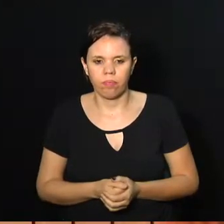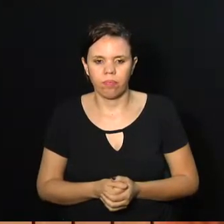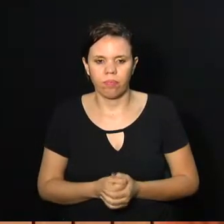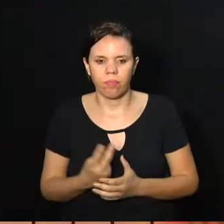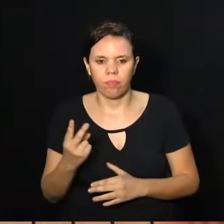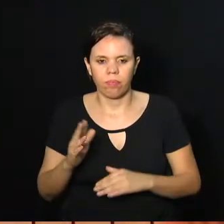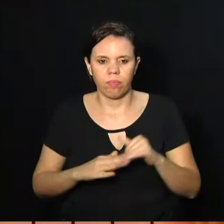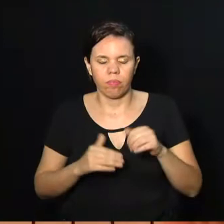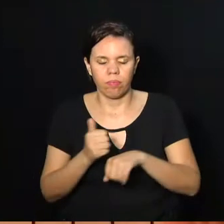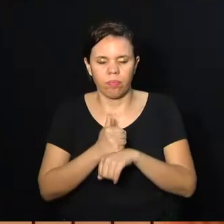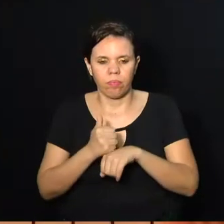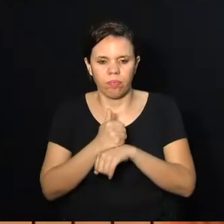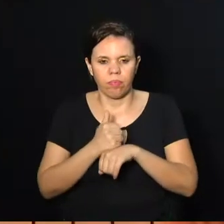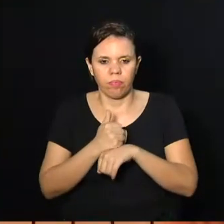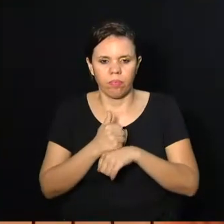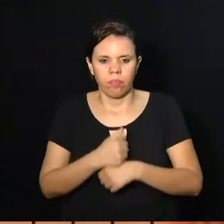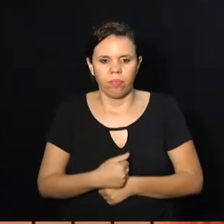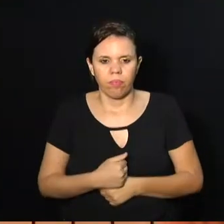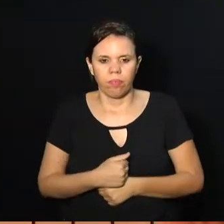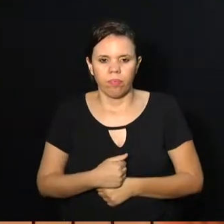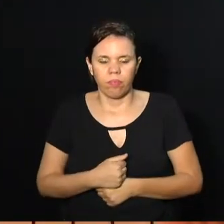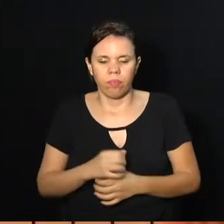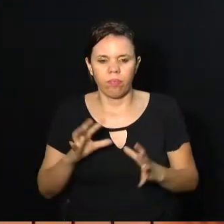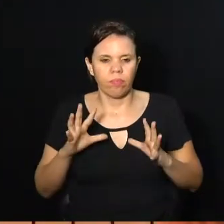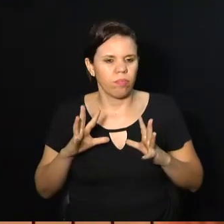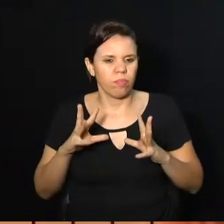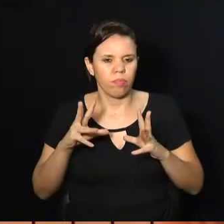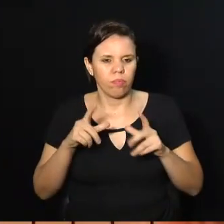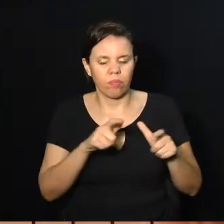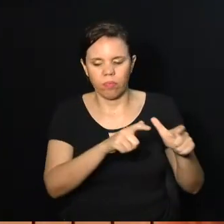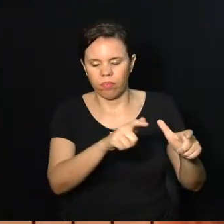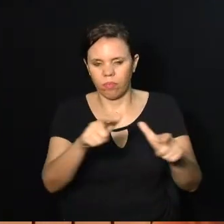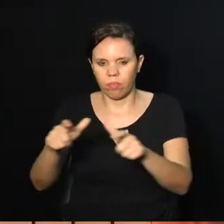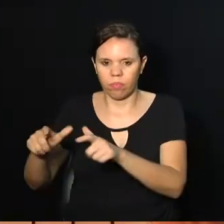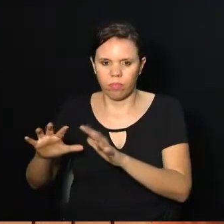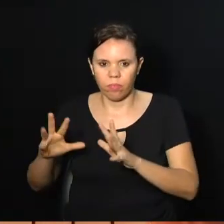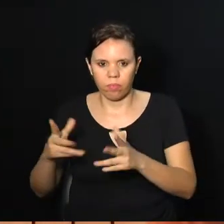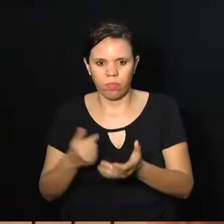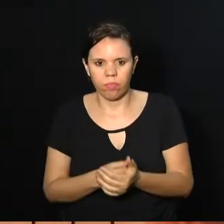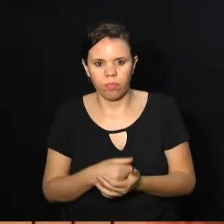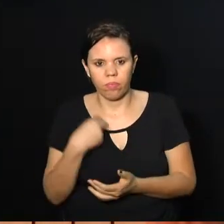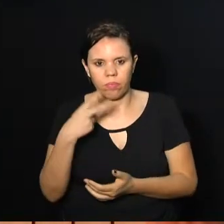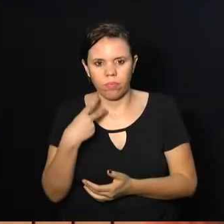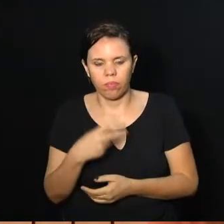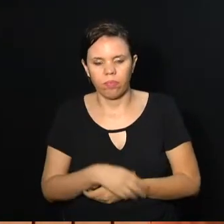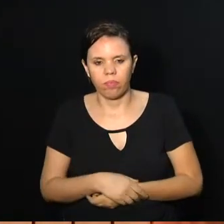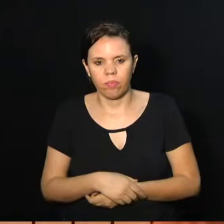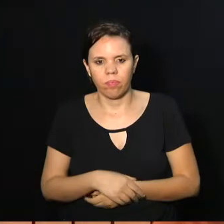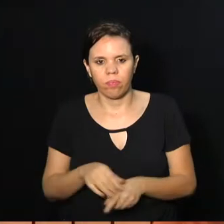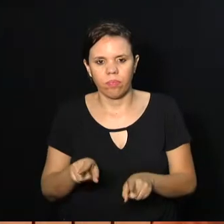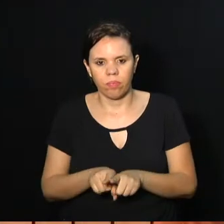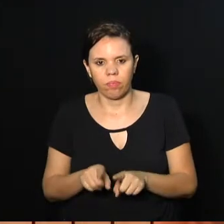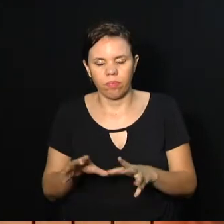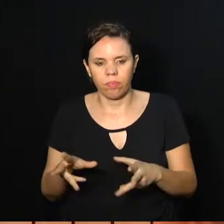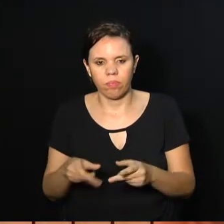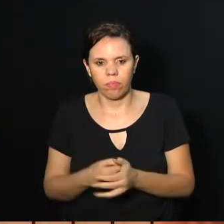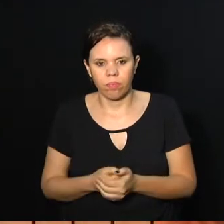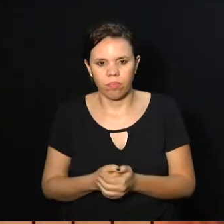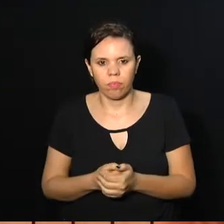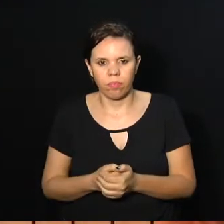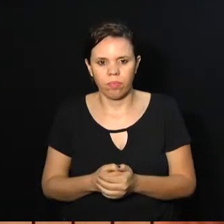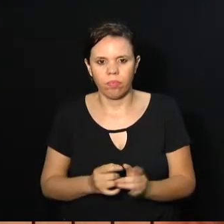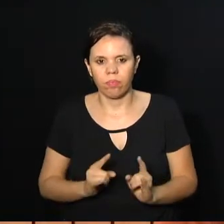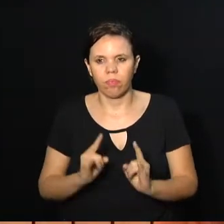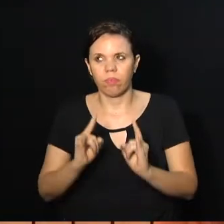profissões que deveriam estar em todos os gabinetes dos vereadores e também em todos os andares